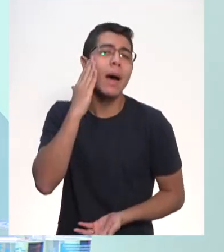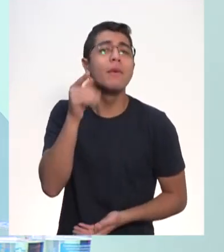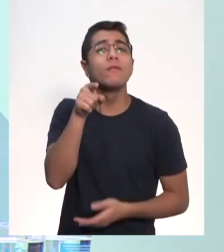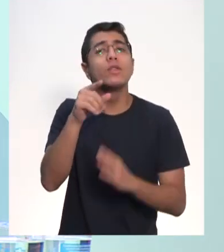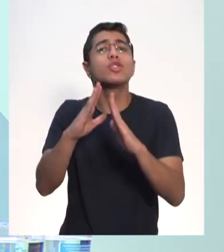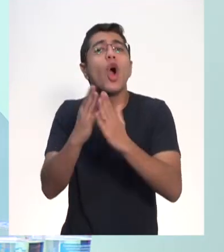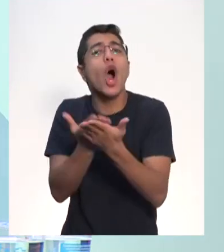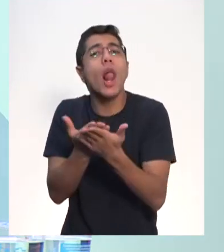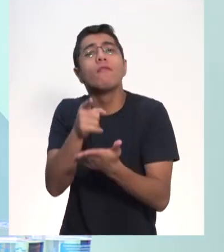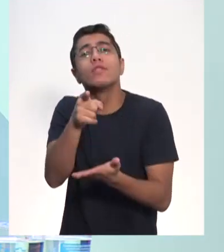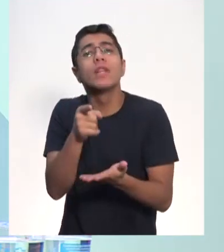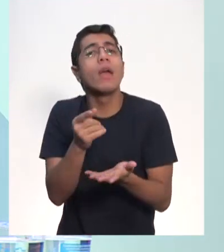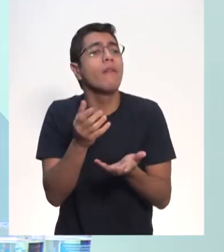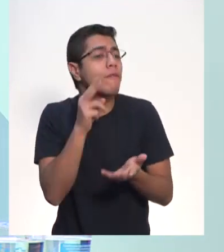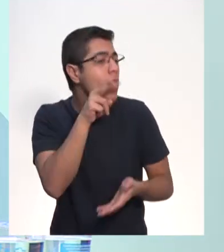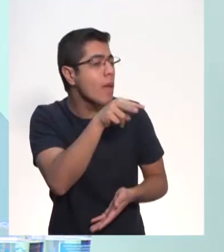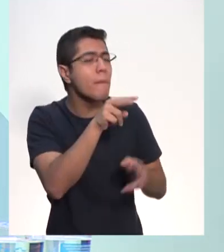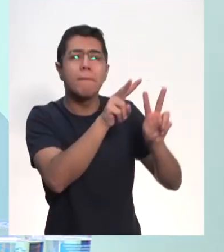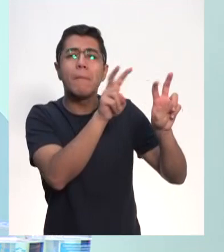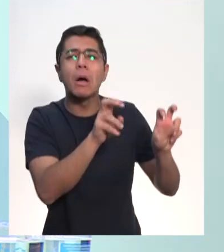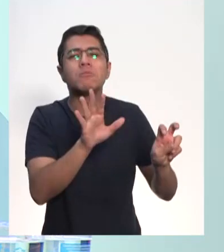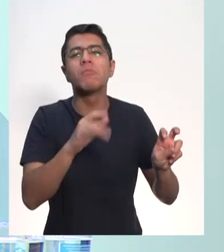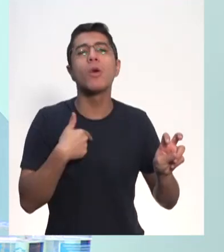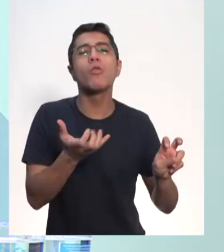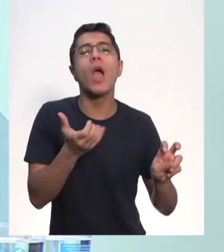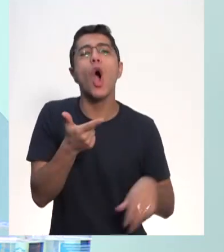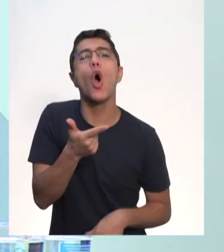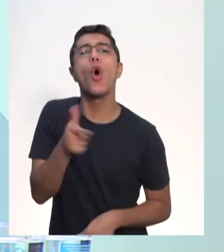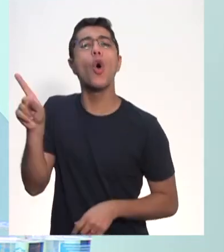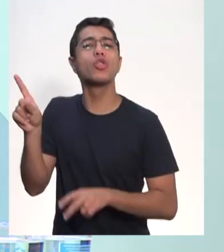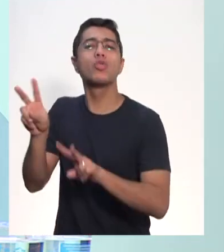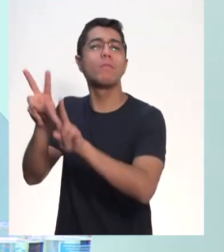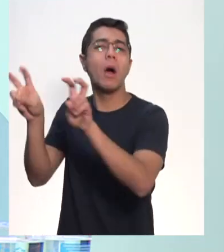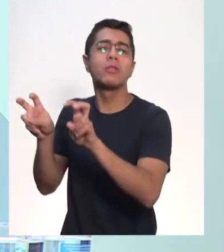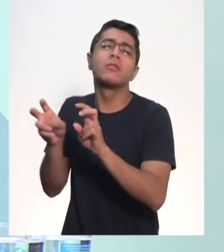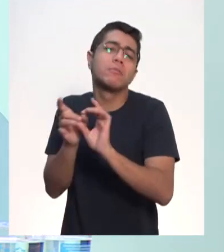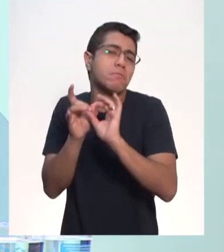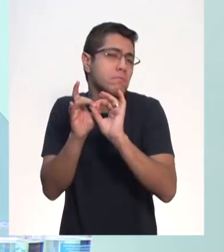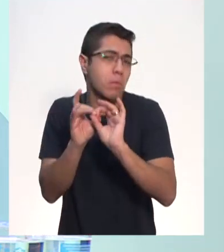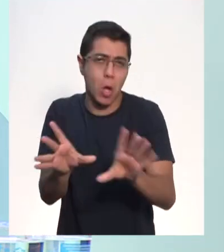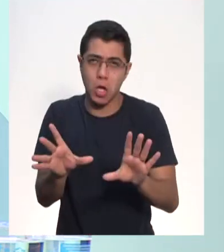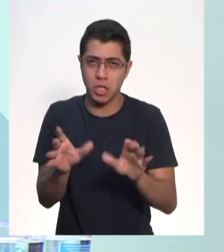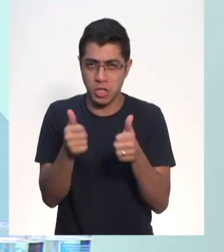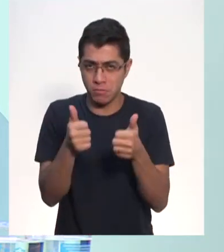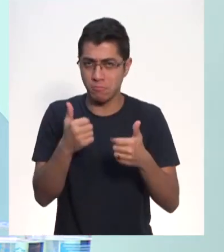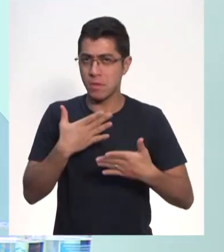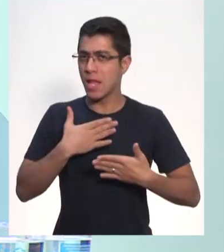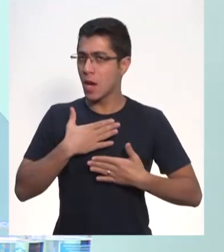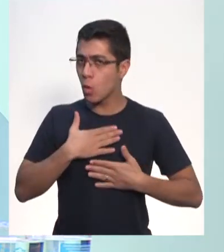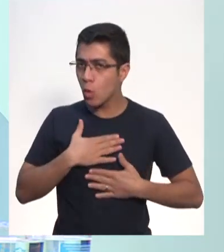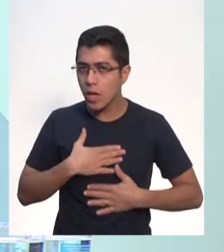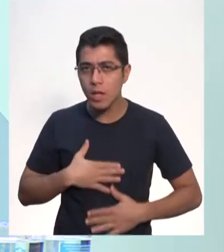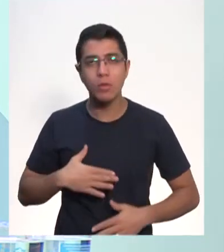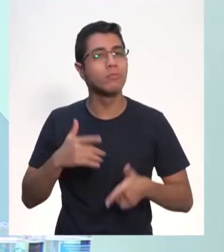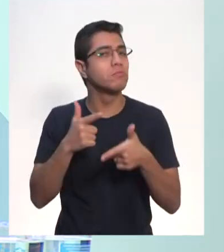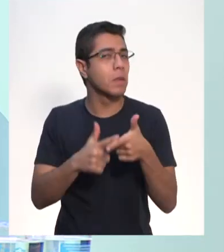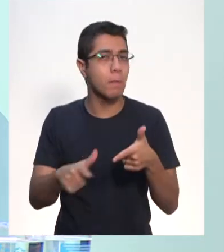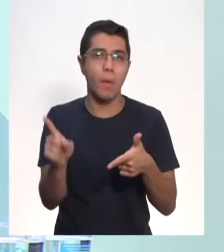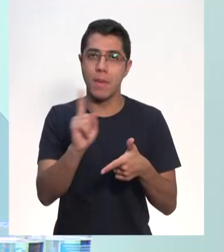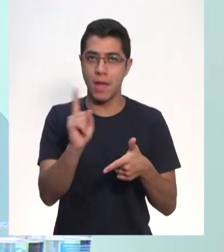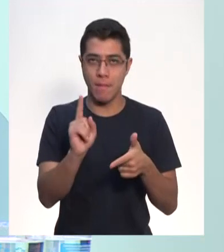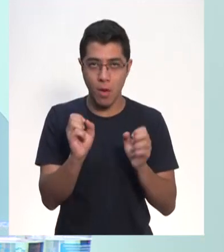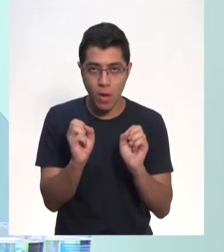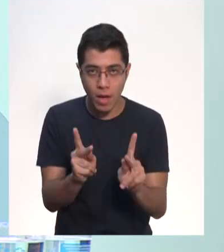de pautas que peguem um tema e se articulem com o outro. Isso daí, muito tranquilo, vocês podem desenvolver,